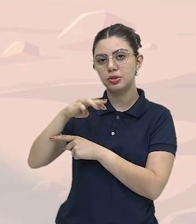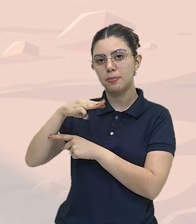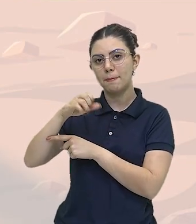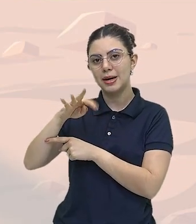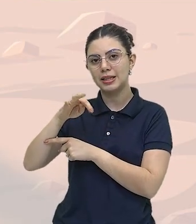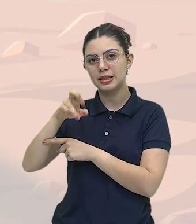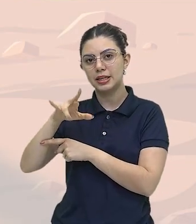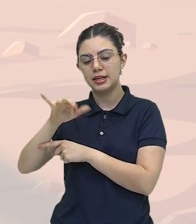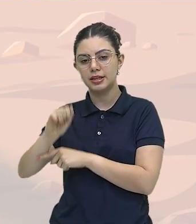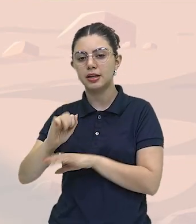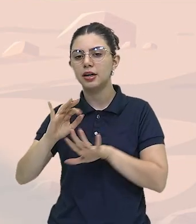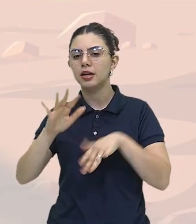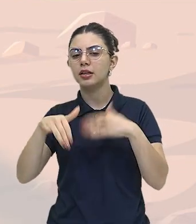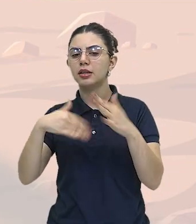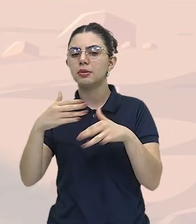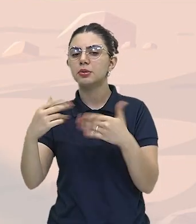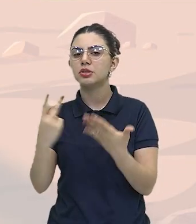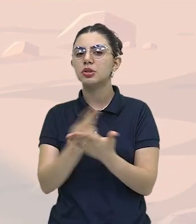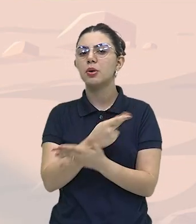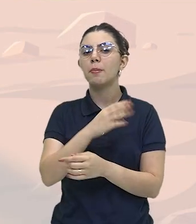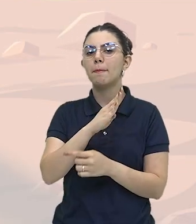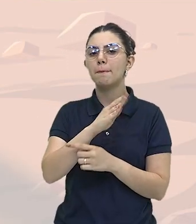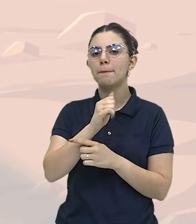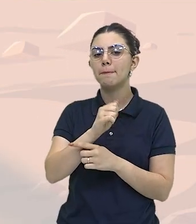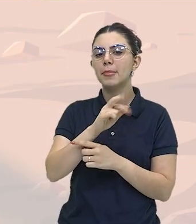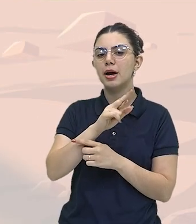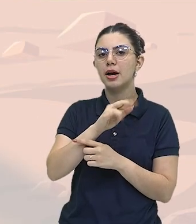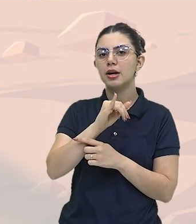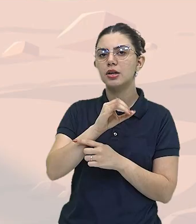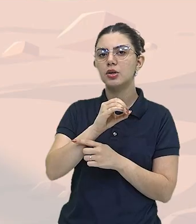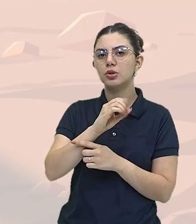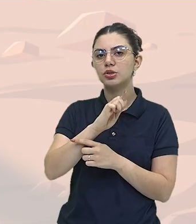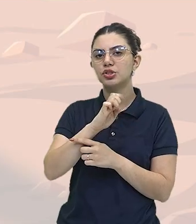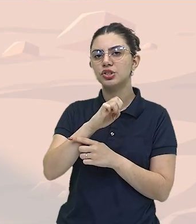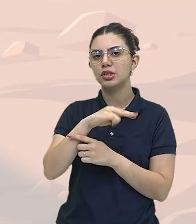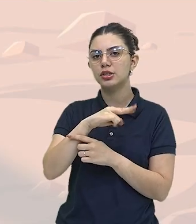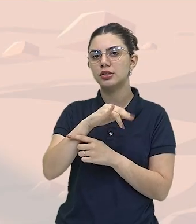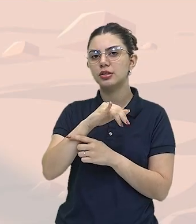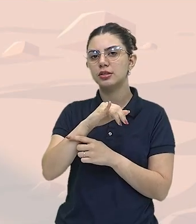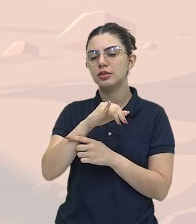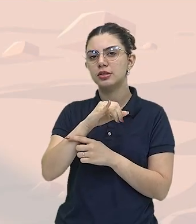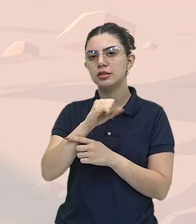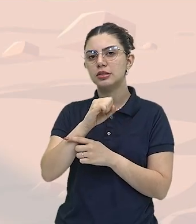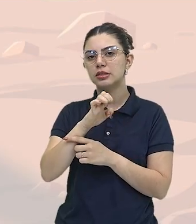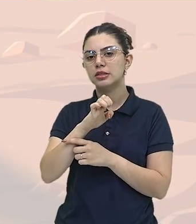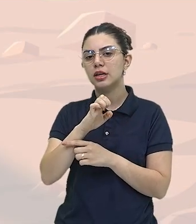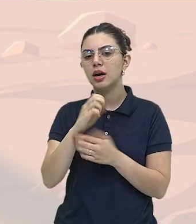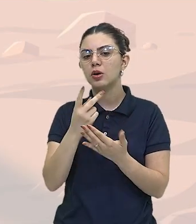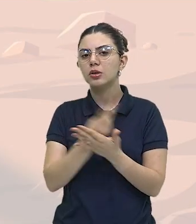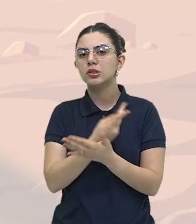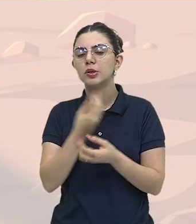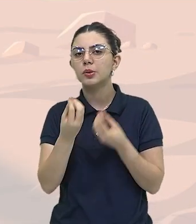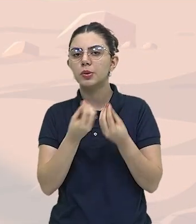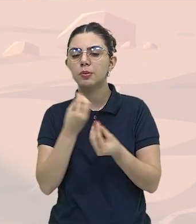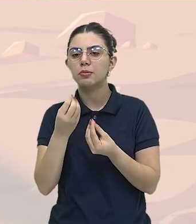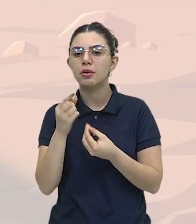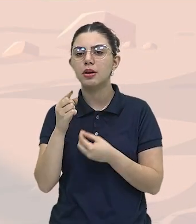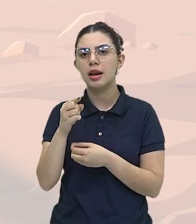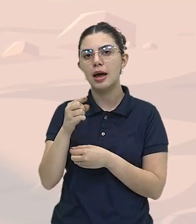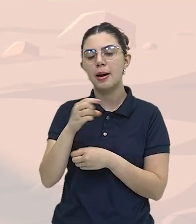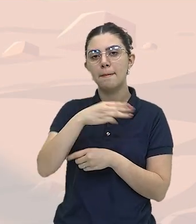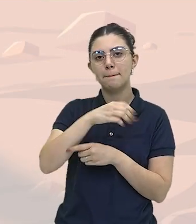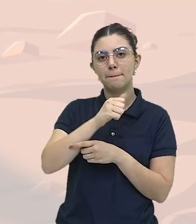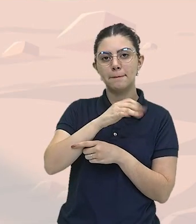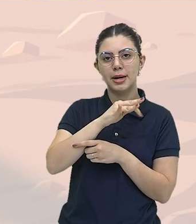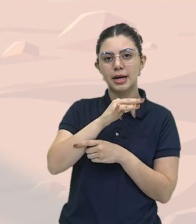nós denominamos de bariogênese. Na bariogênese, o que ocorre? A matéria conseguiu vencer a antimatéria,